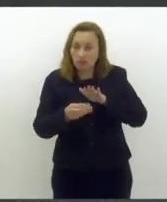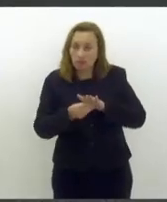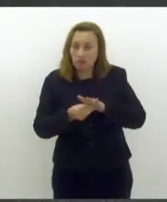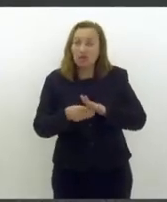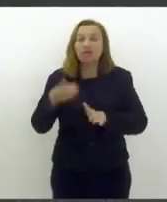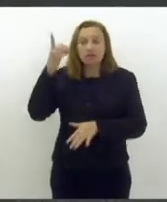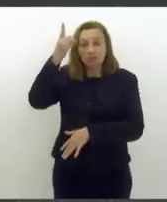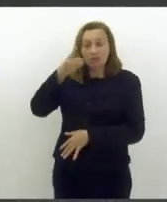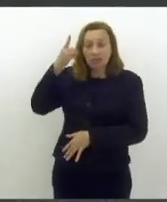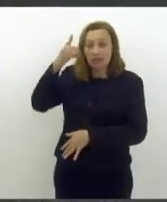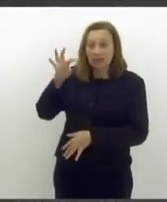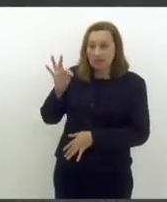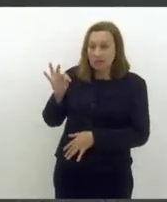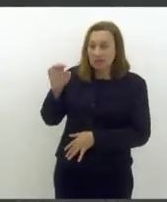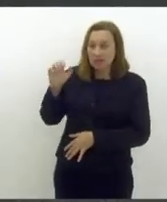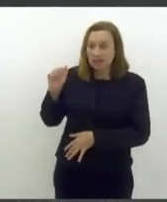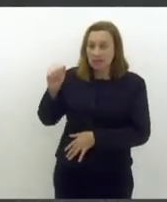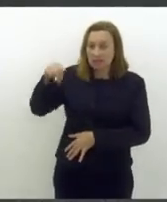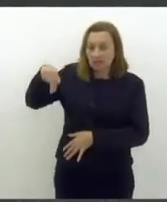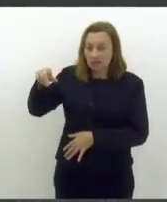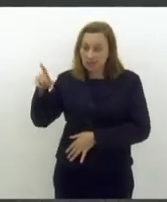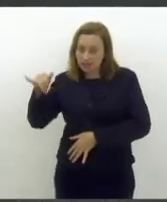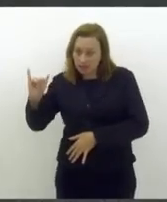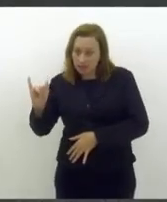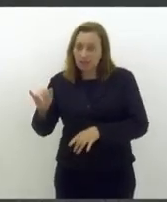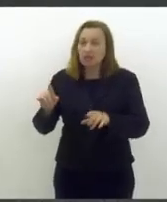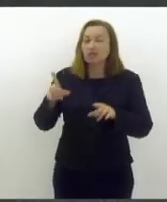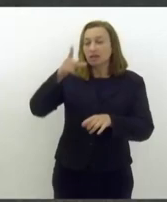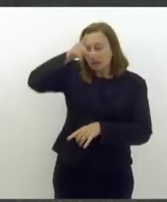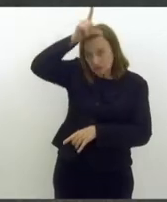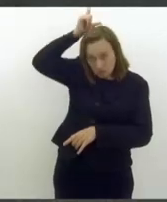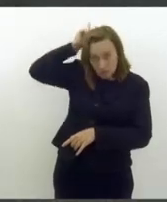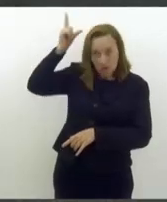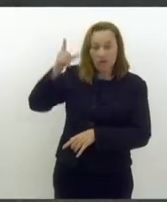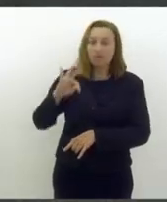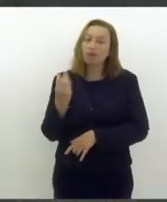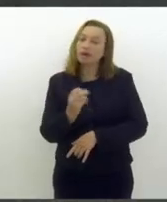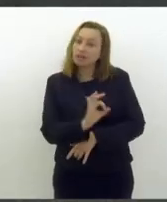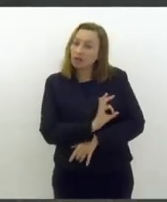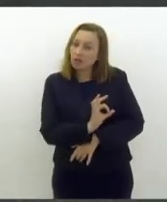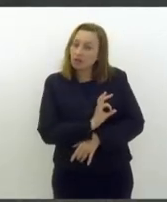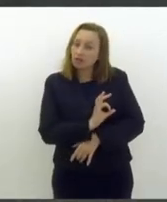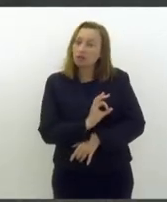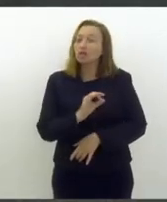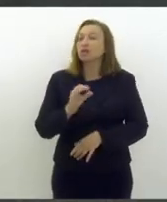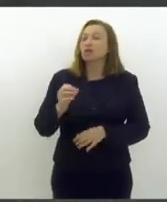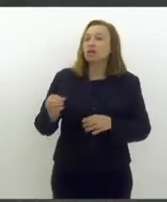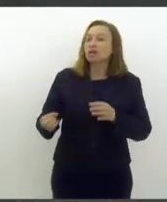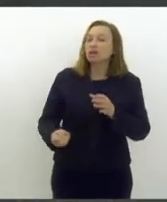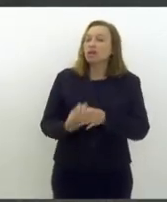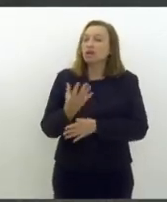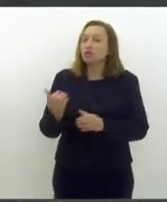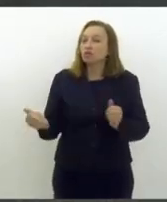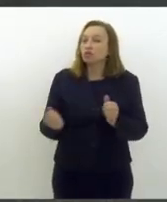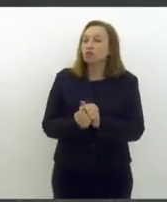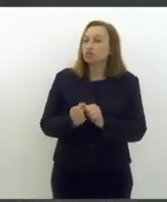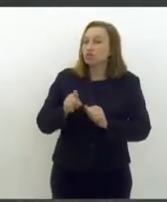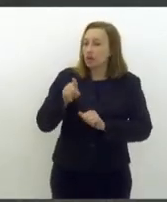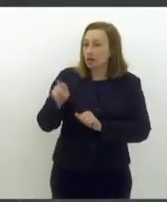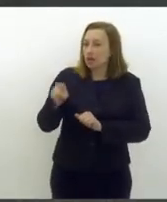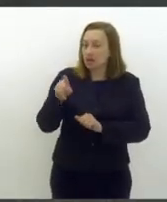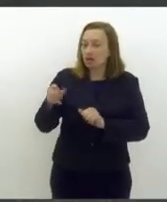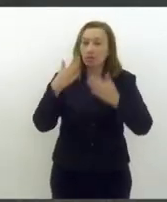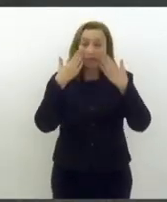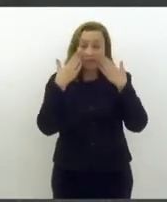Deputado tanto Deputado Luiz Paulo e deputada Marta Rocha e construiremos aqui com os autores